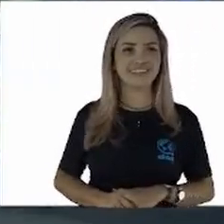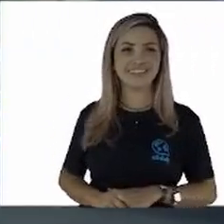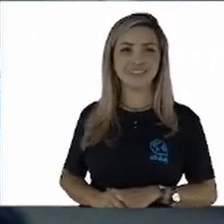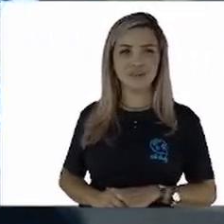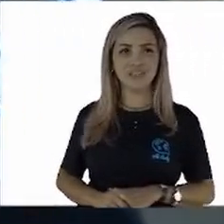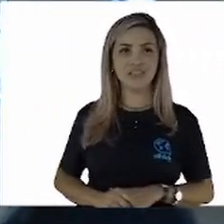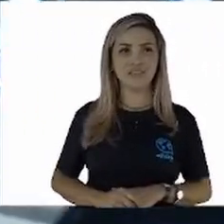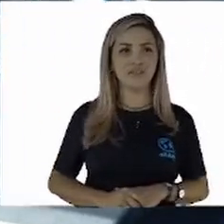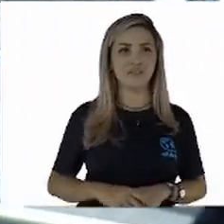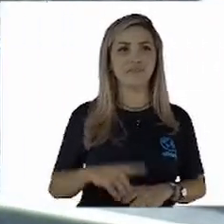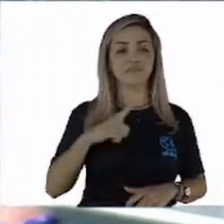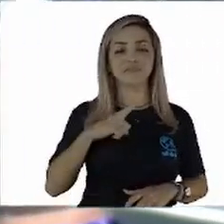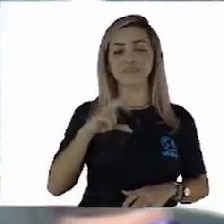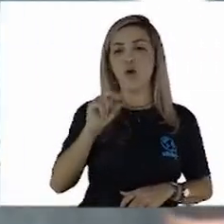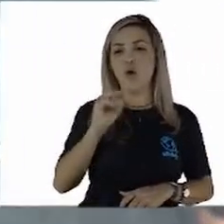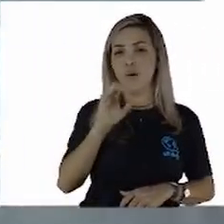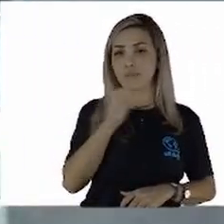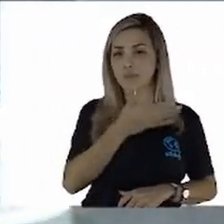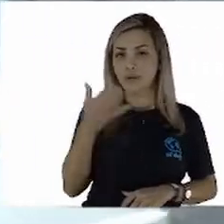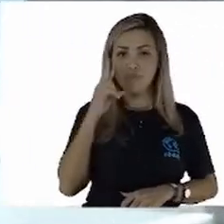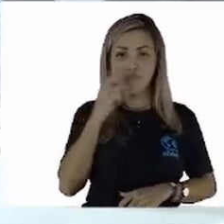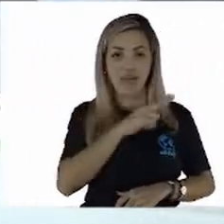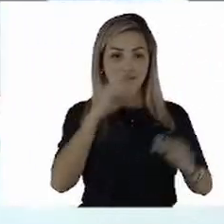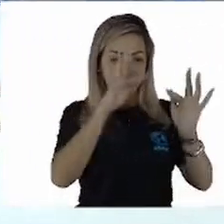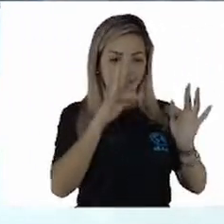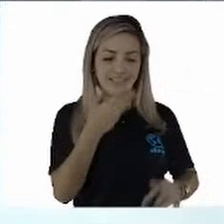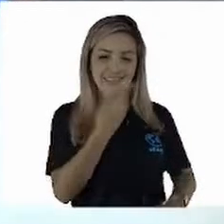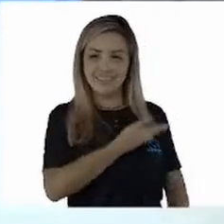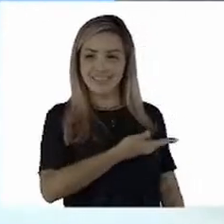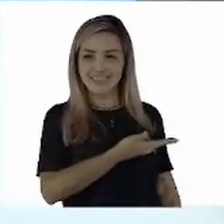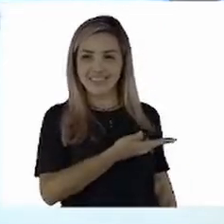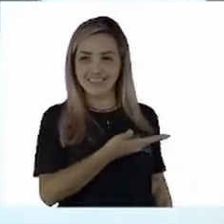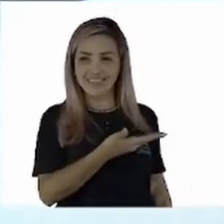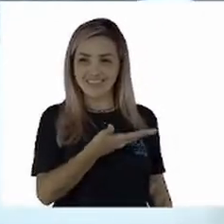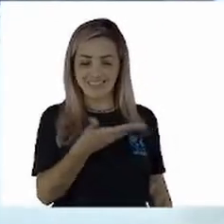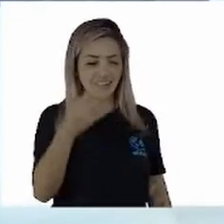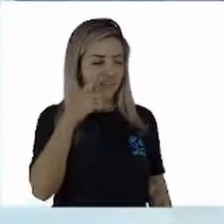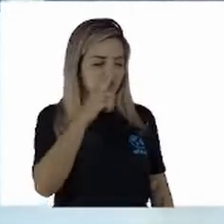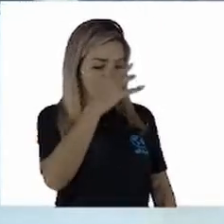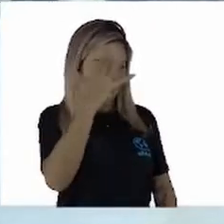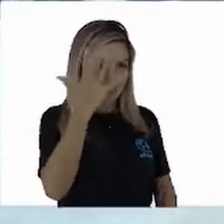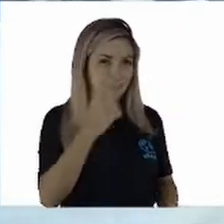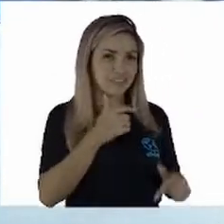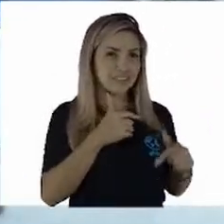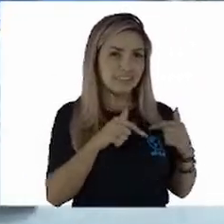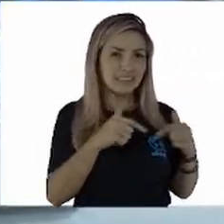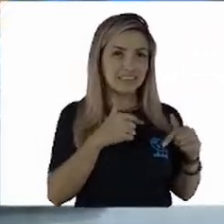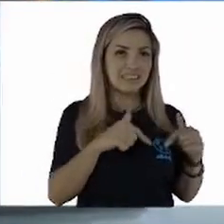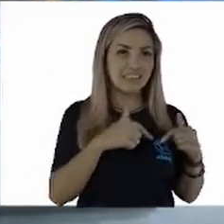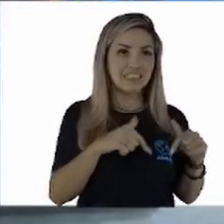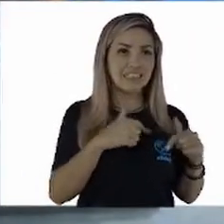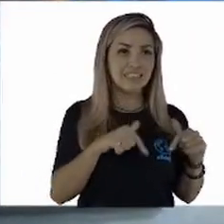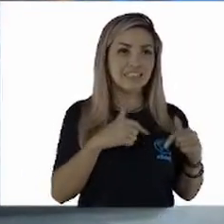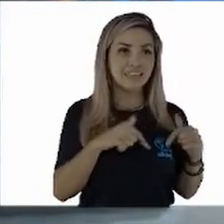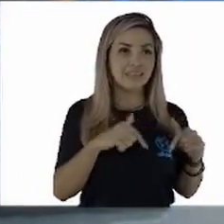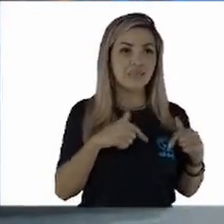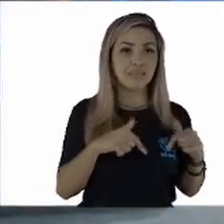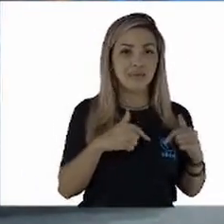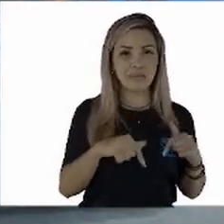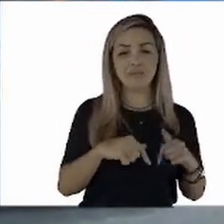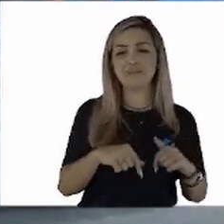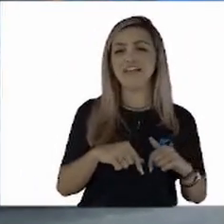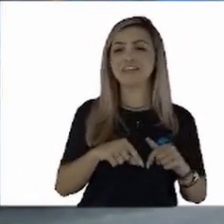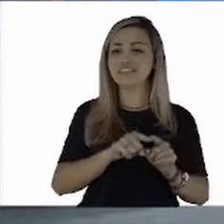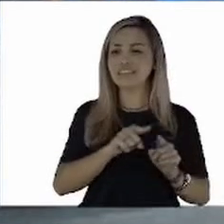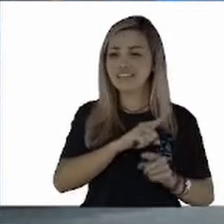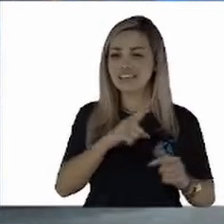O Robson, que por exemplo, você vê a animação de Robson, né, pessoa que trabalha com energia, a pessoa que tinha uma vida amargurada,